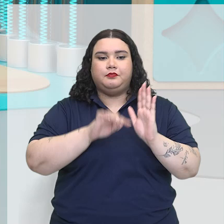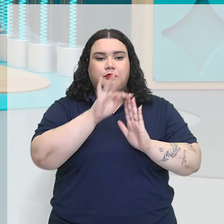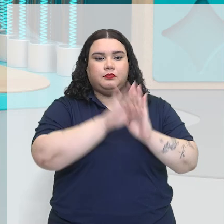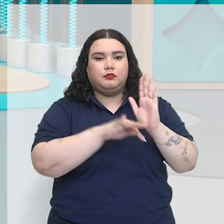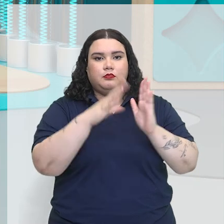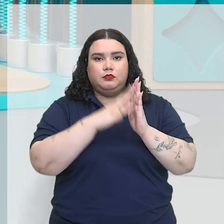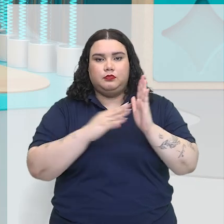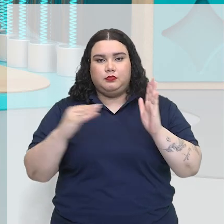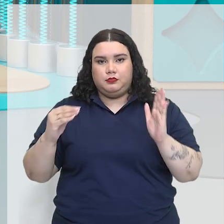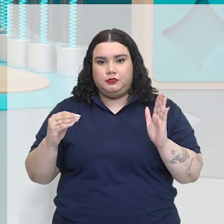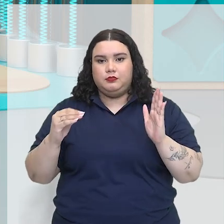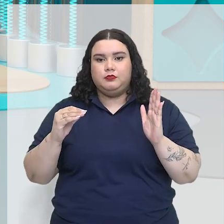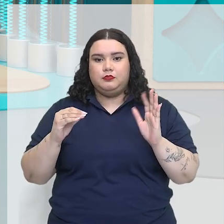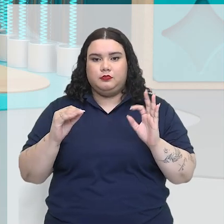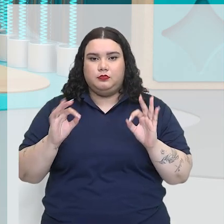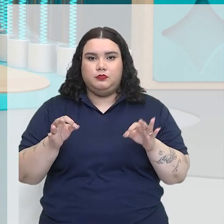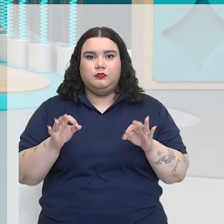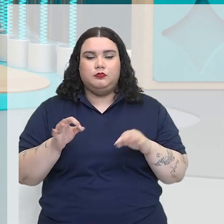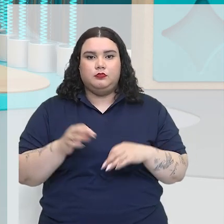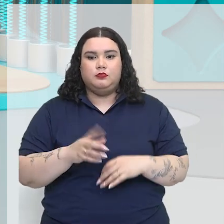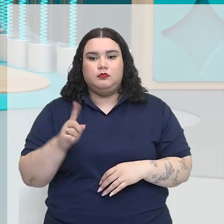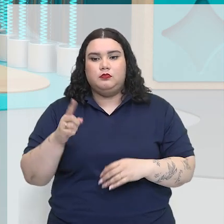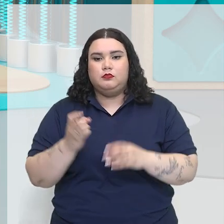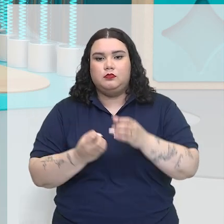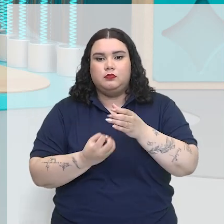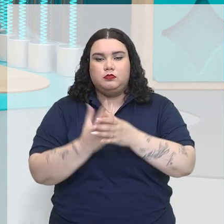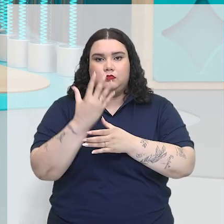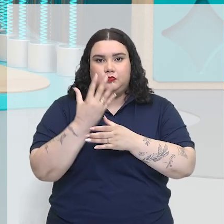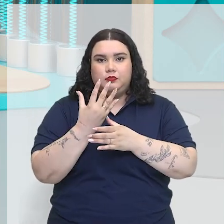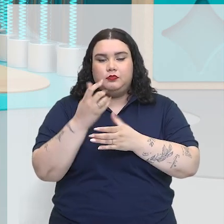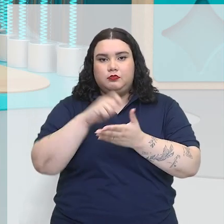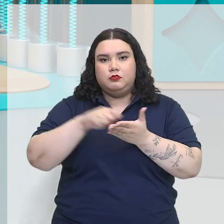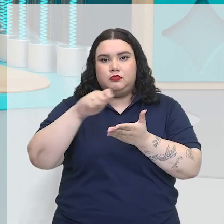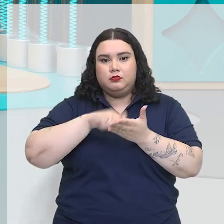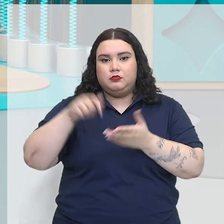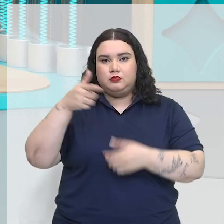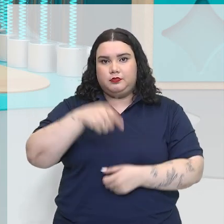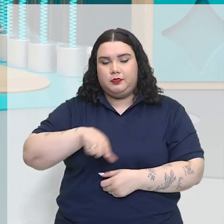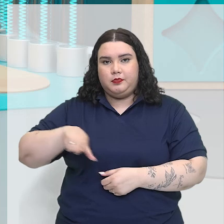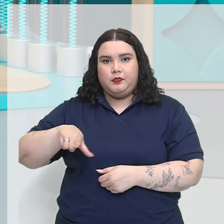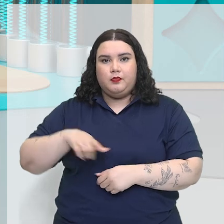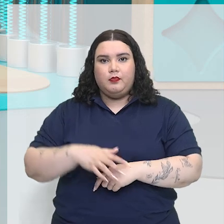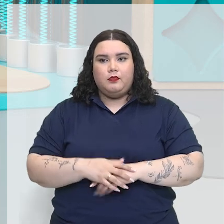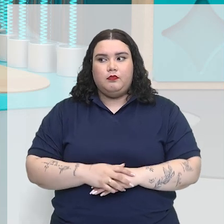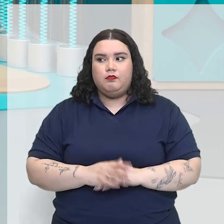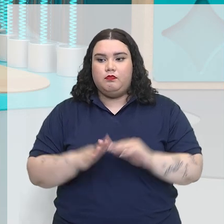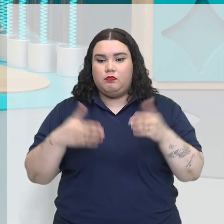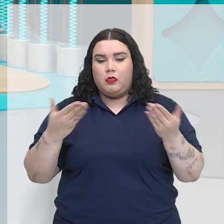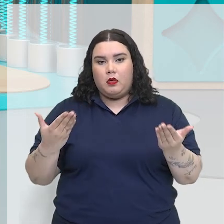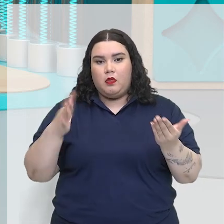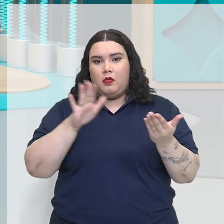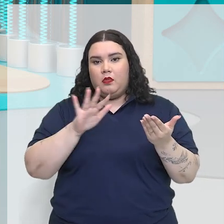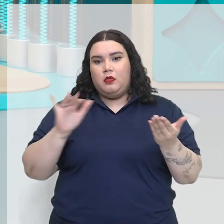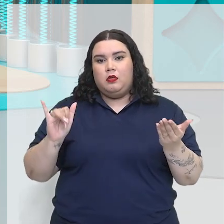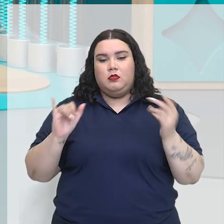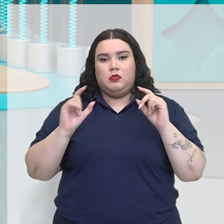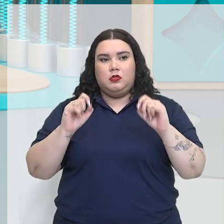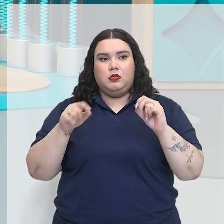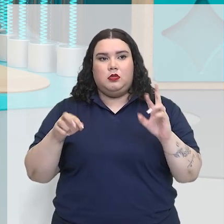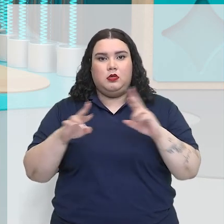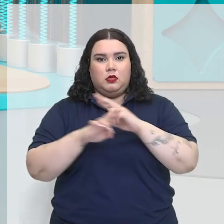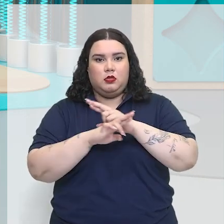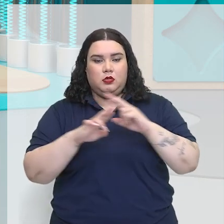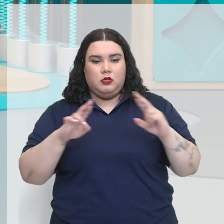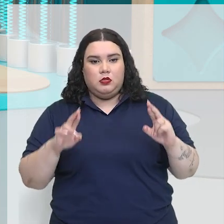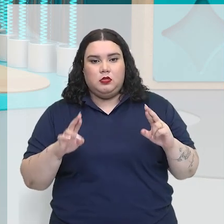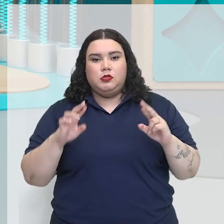no caso ele vai ser o quê? Criado, reescrito, né? E aí ele vai fazer essa relação